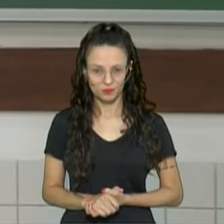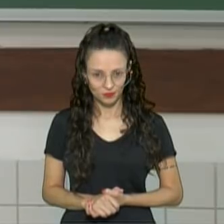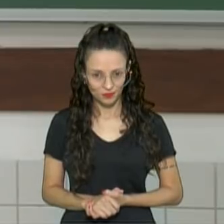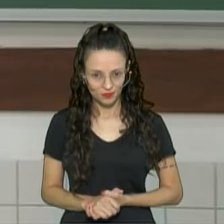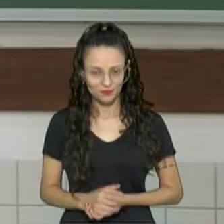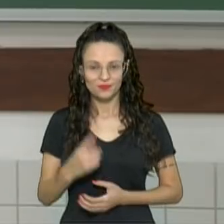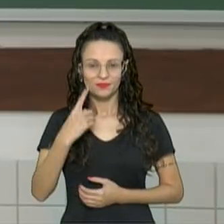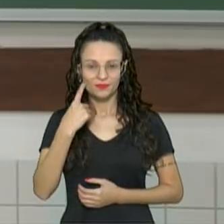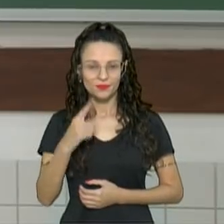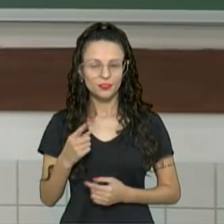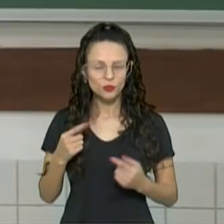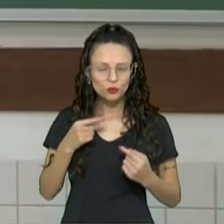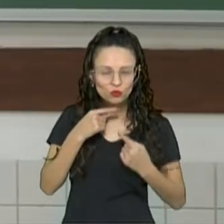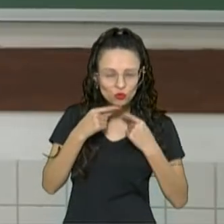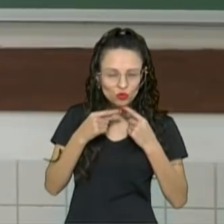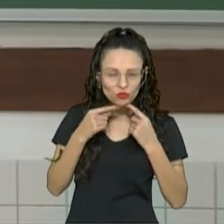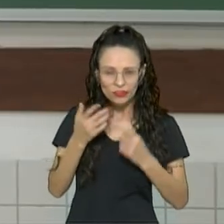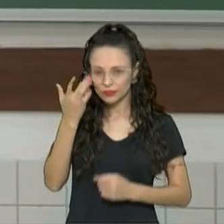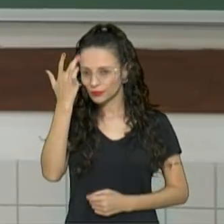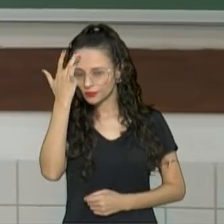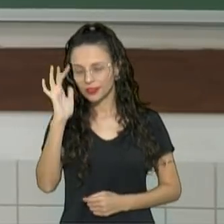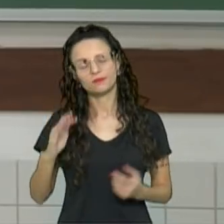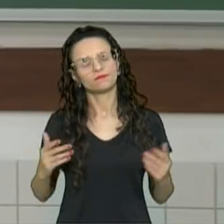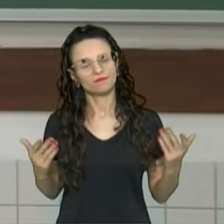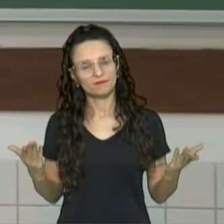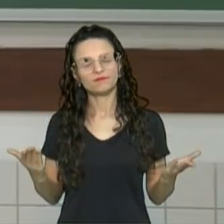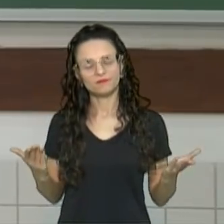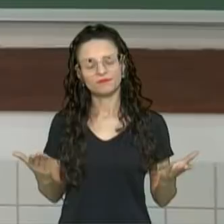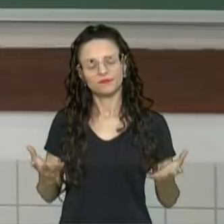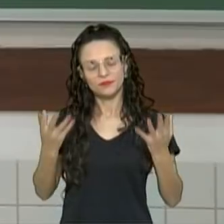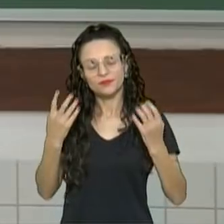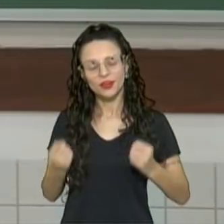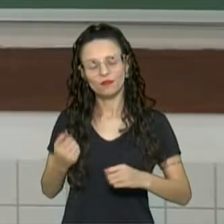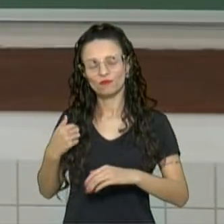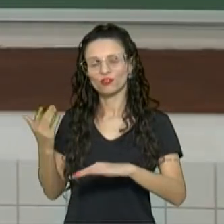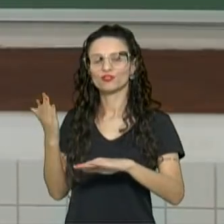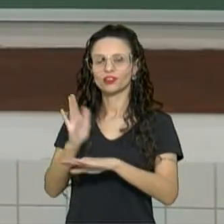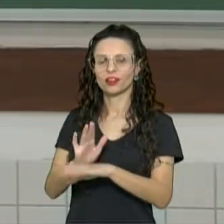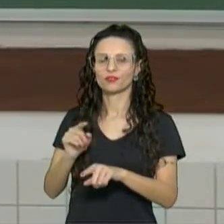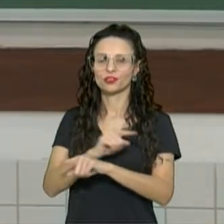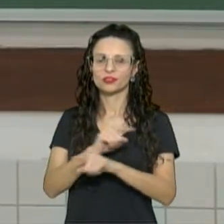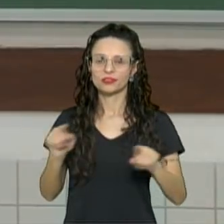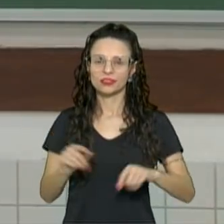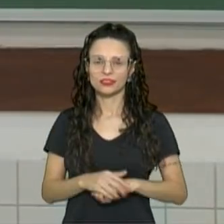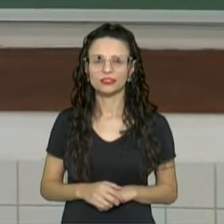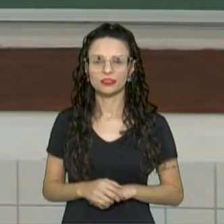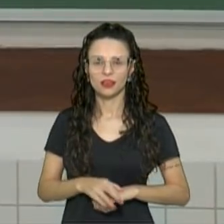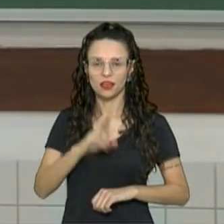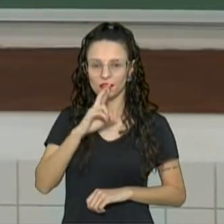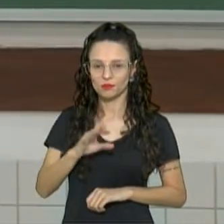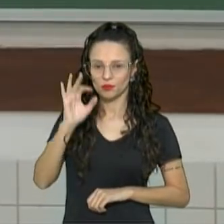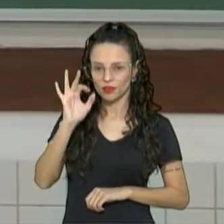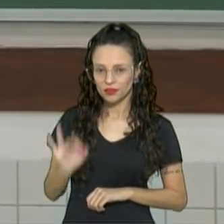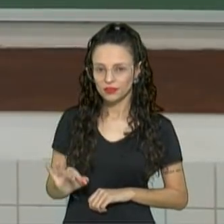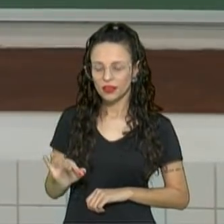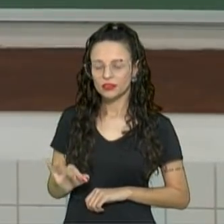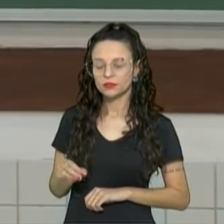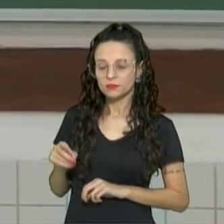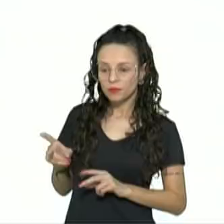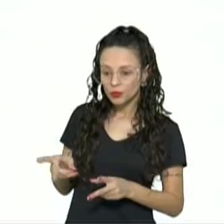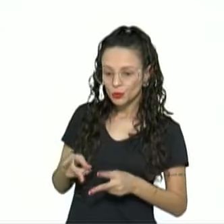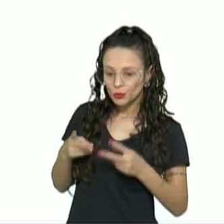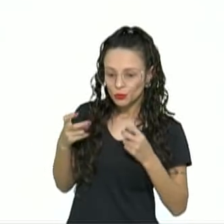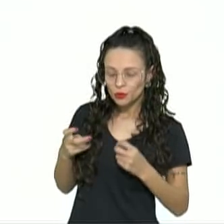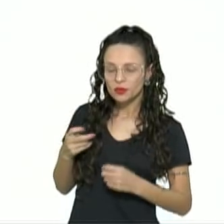Descobriram? Estão na dúvida? Não sabem? Bom, vamos lá, a prof vai ajudar vocês. Então, a alternativa correta para se obter o